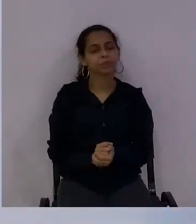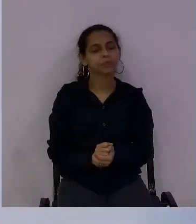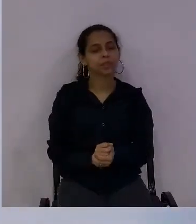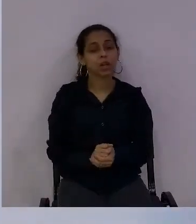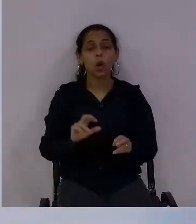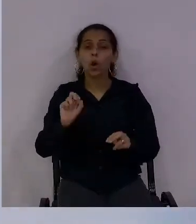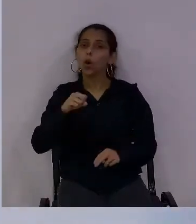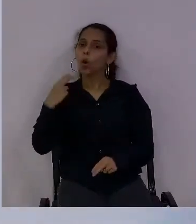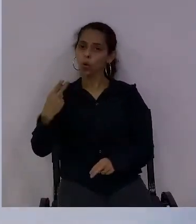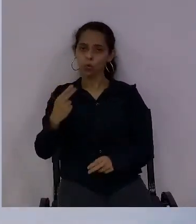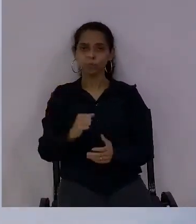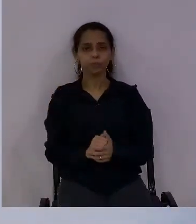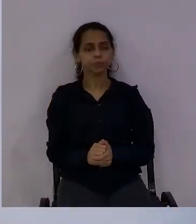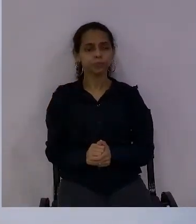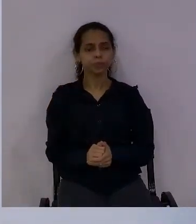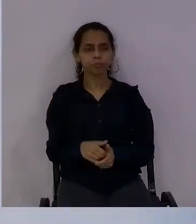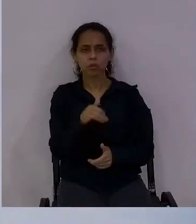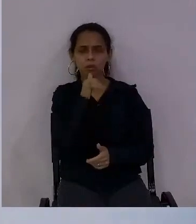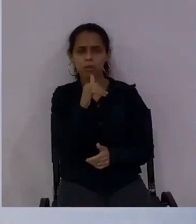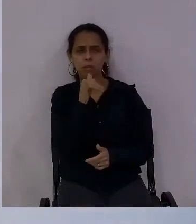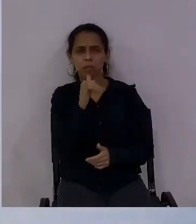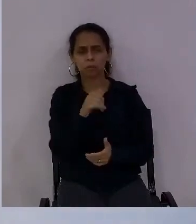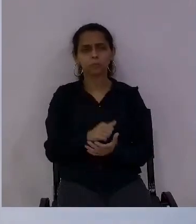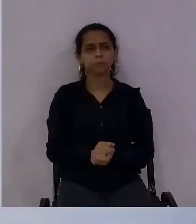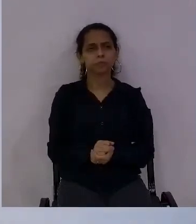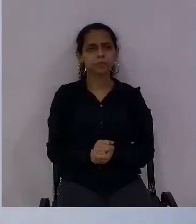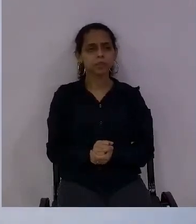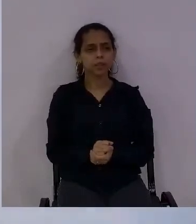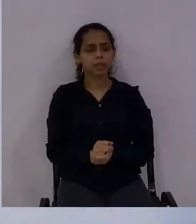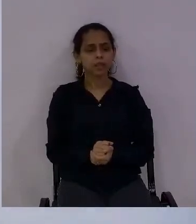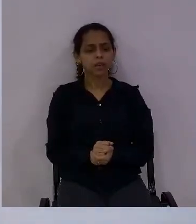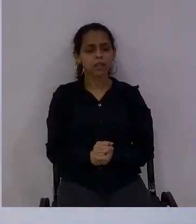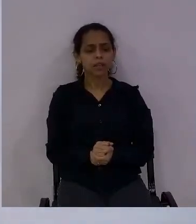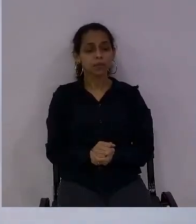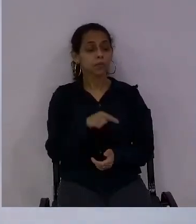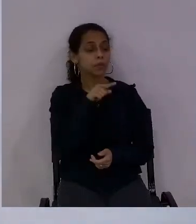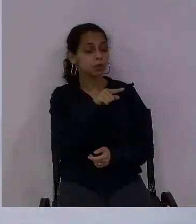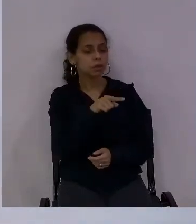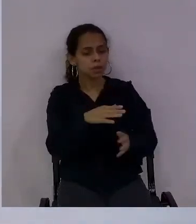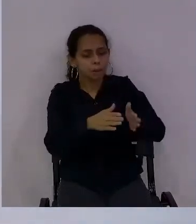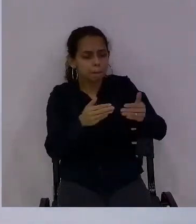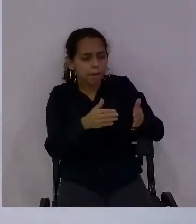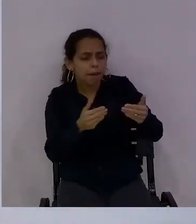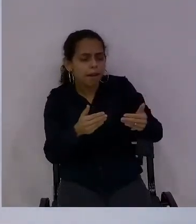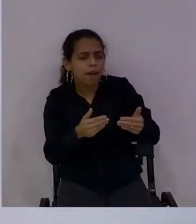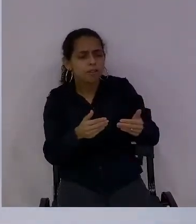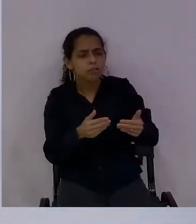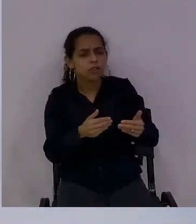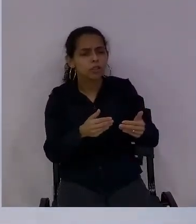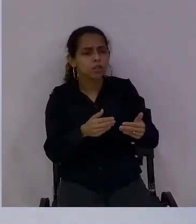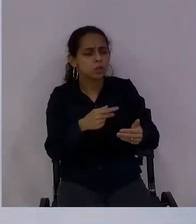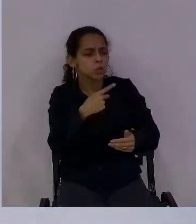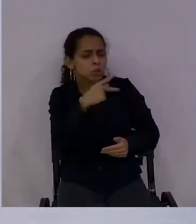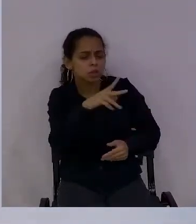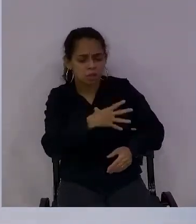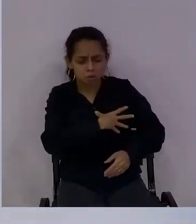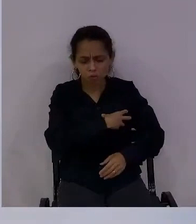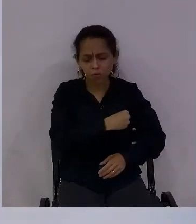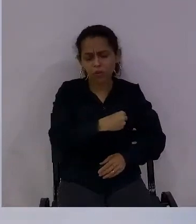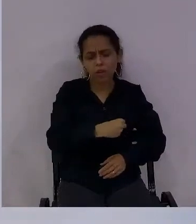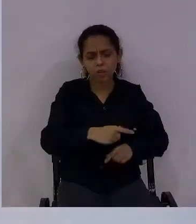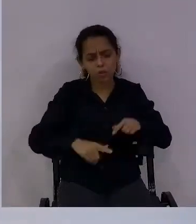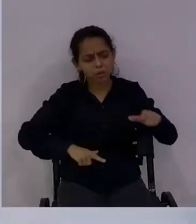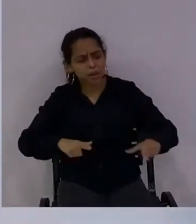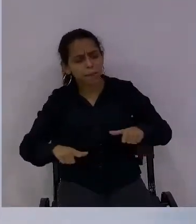cumprir. Então você assume o lugar do filho para fazer no lugar dele e cumprir a tarefa e a